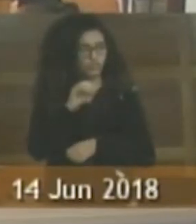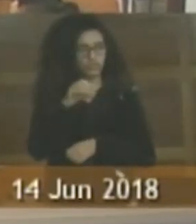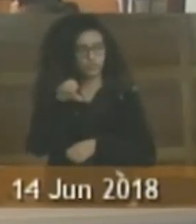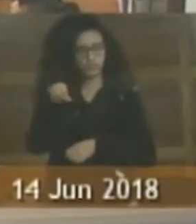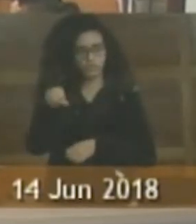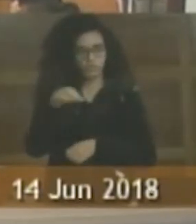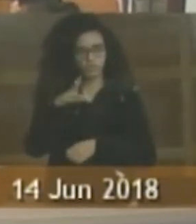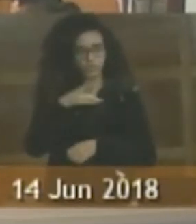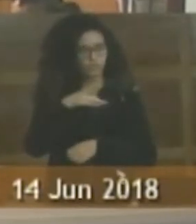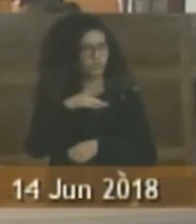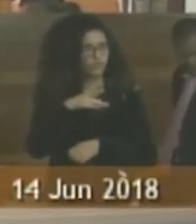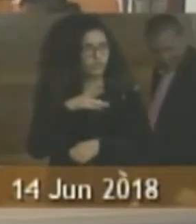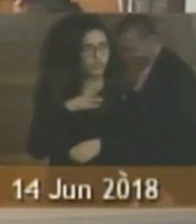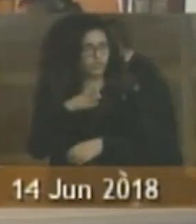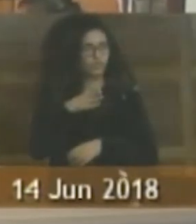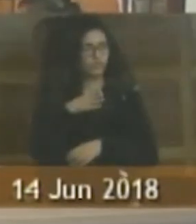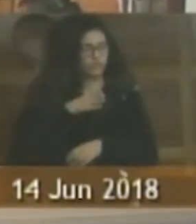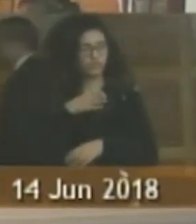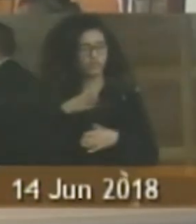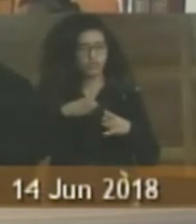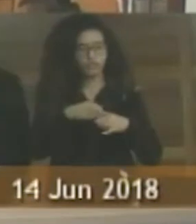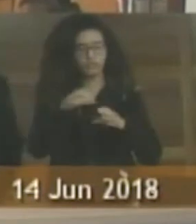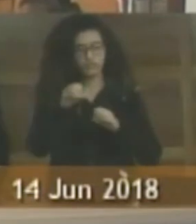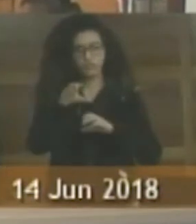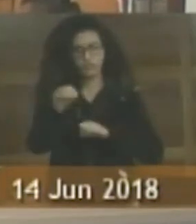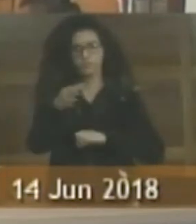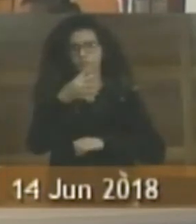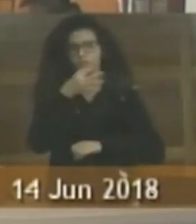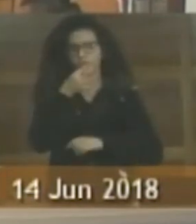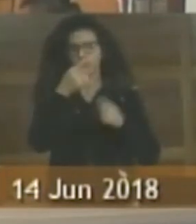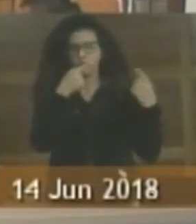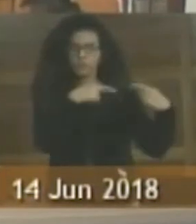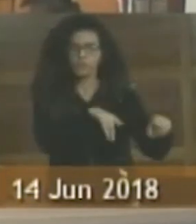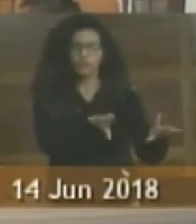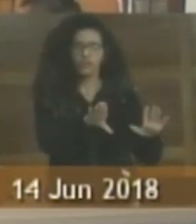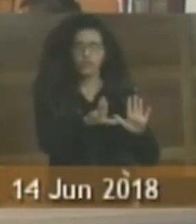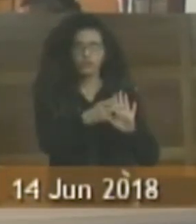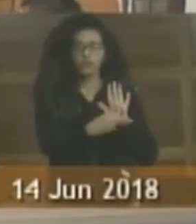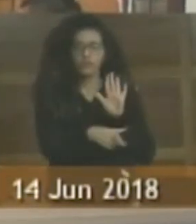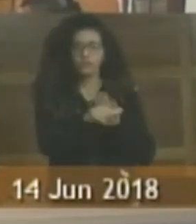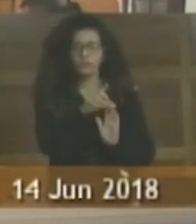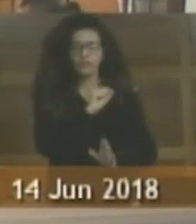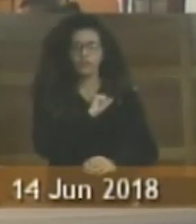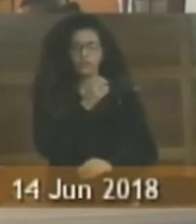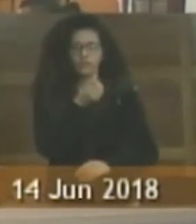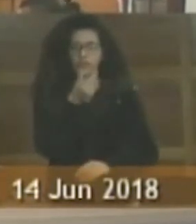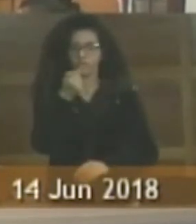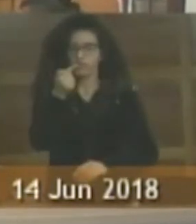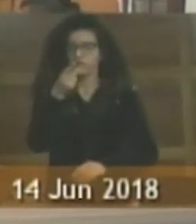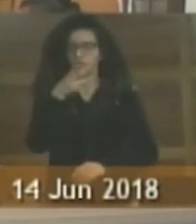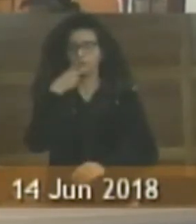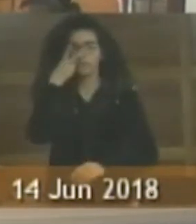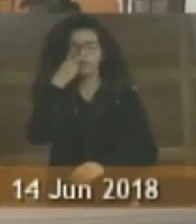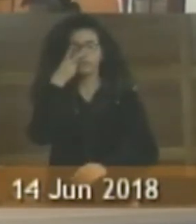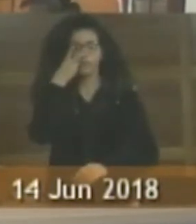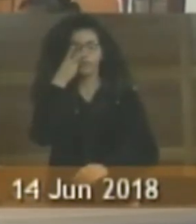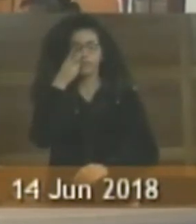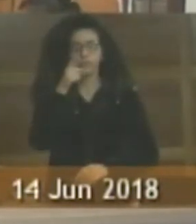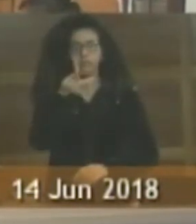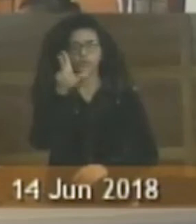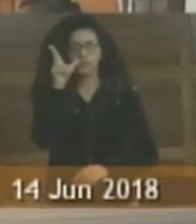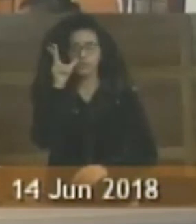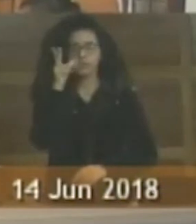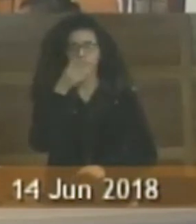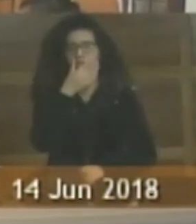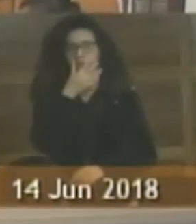da Comissão de Educação, opinando contrariamente à aprovação do projeto de lei número 67, 2017, de autoria da vereadora Luciana